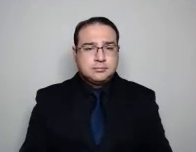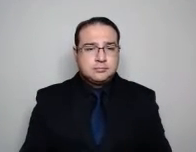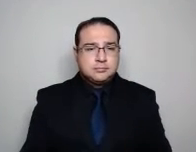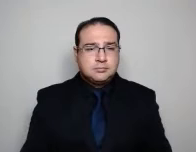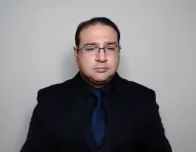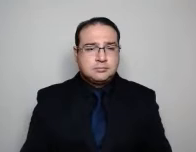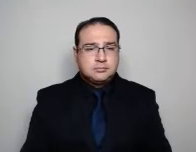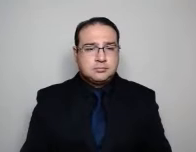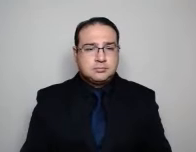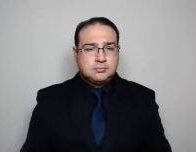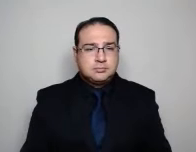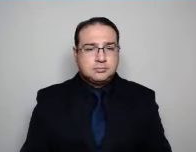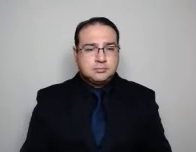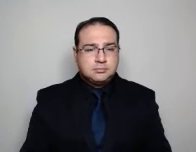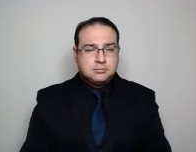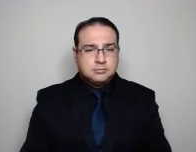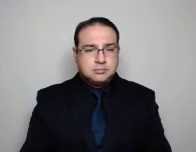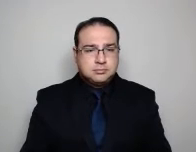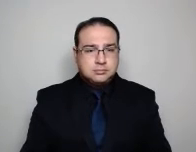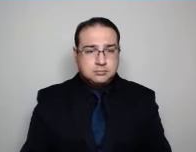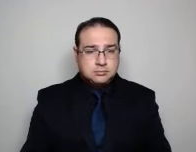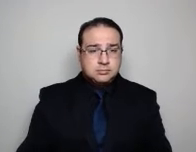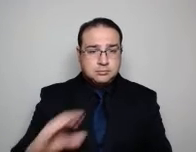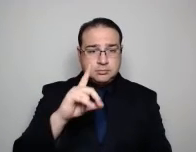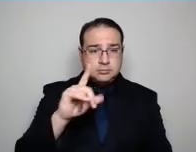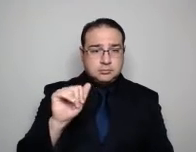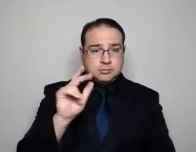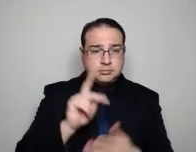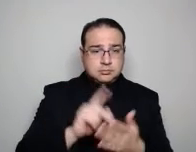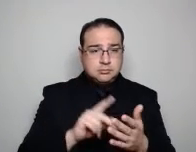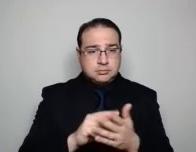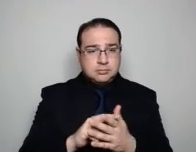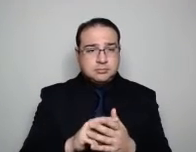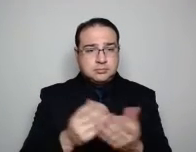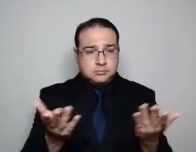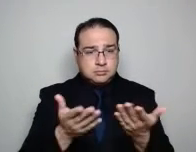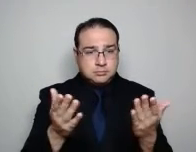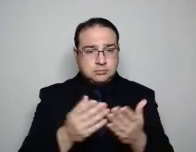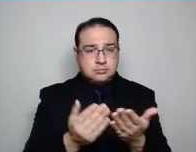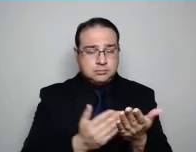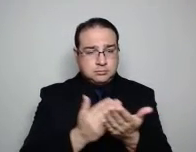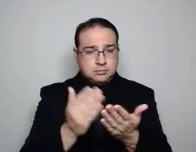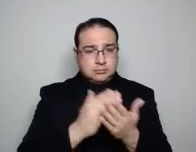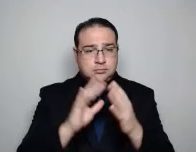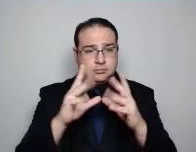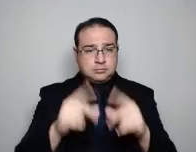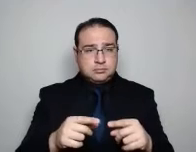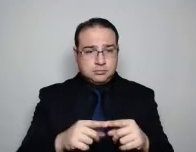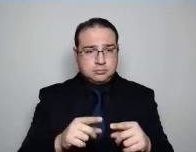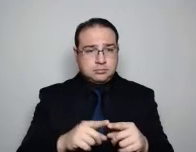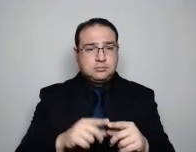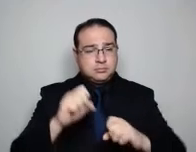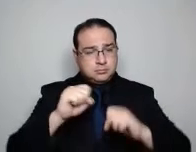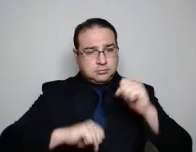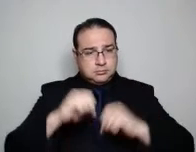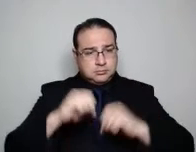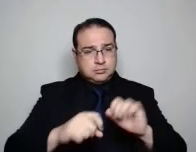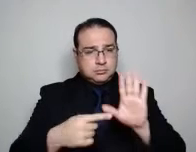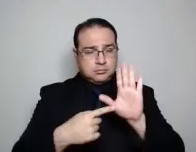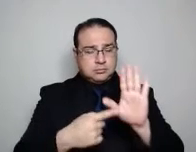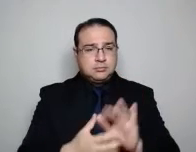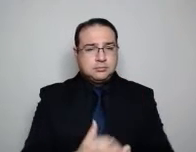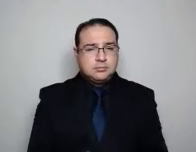Cornélio, barra do Cláudio. Está vendo uma verdadeira indústria nesse sentido. Vou pedir isso para desse processo.